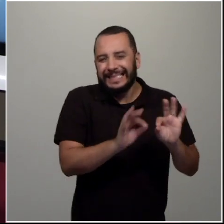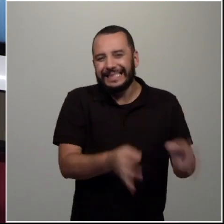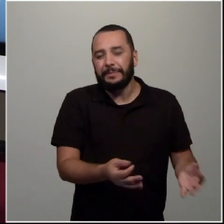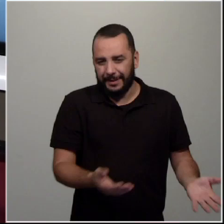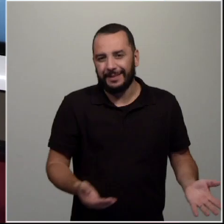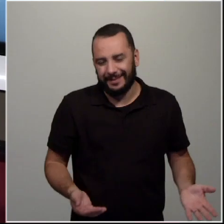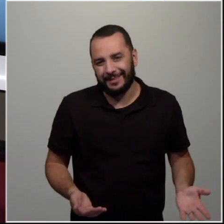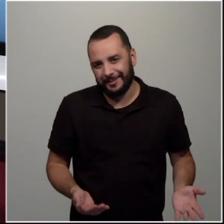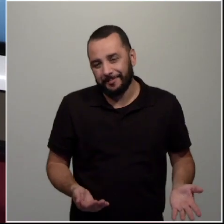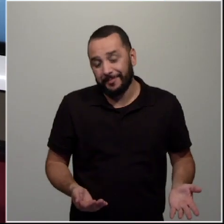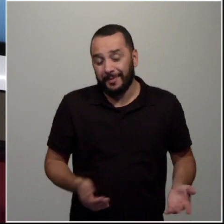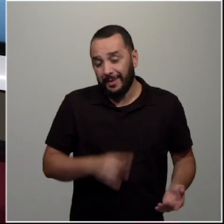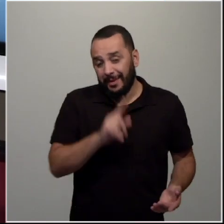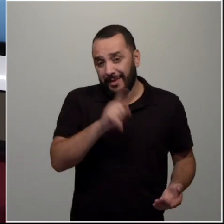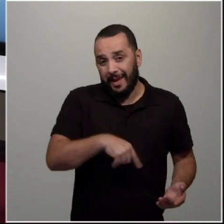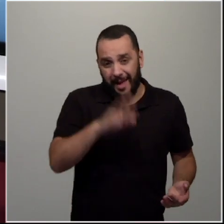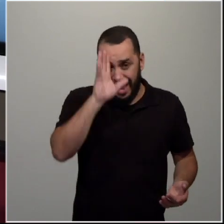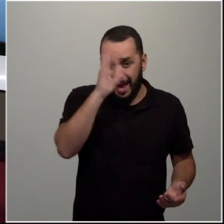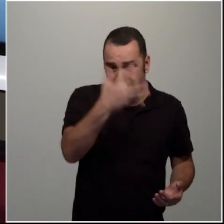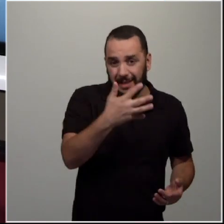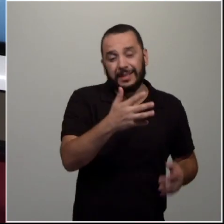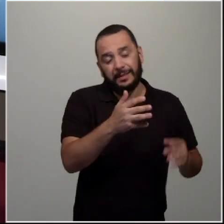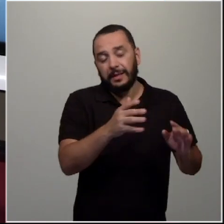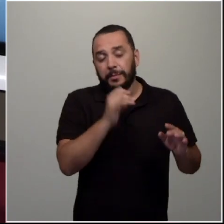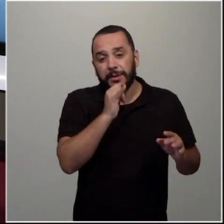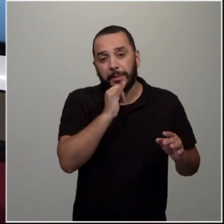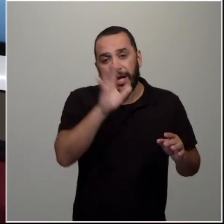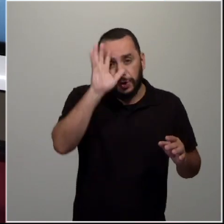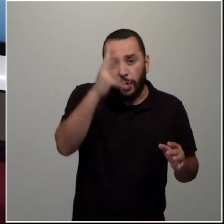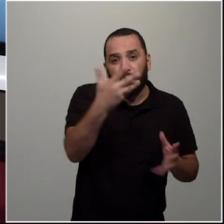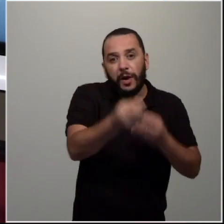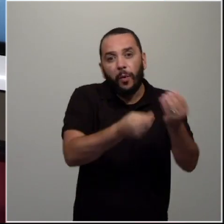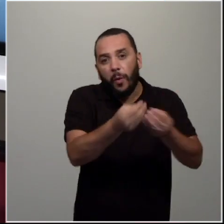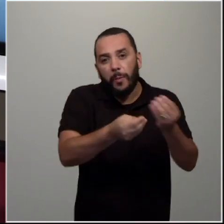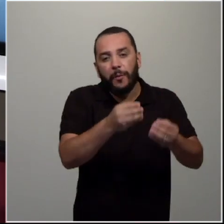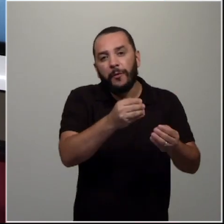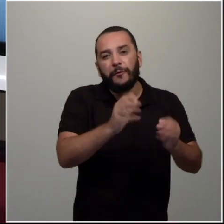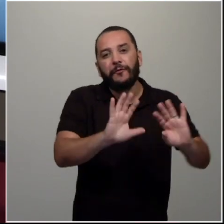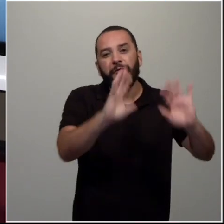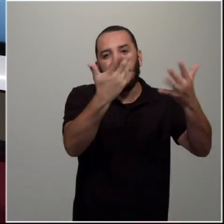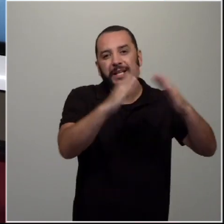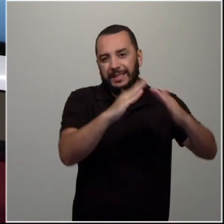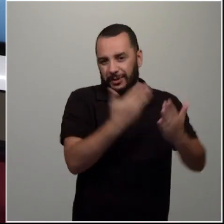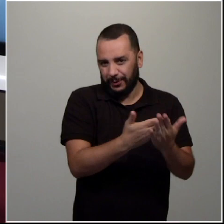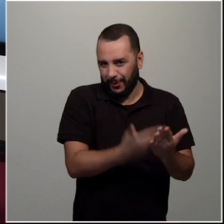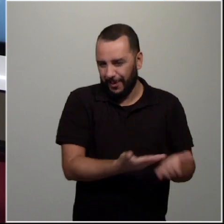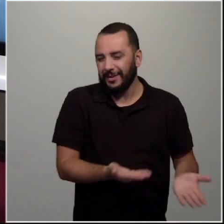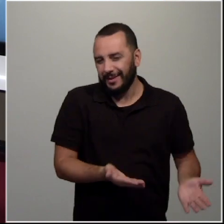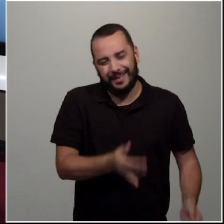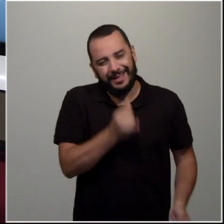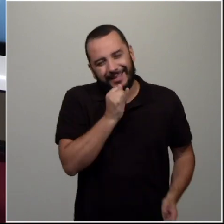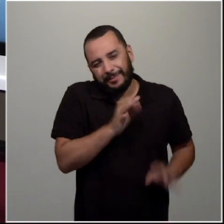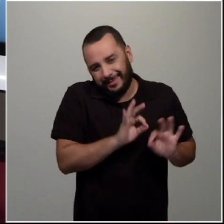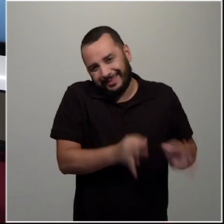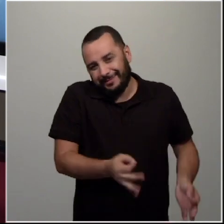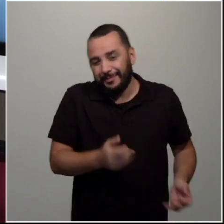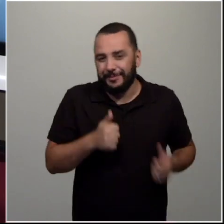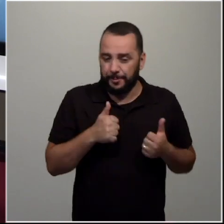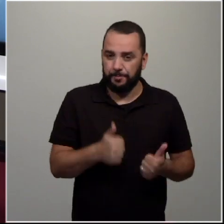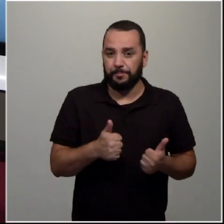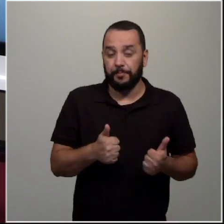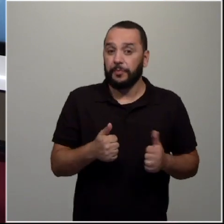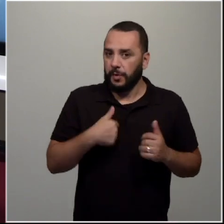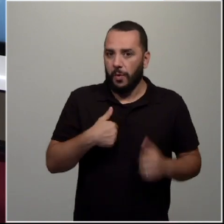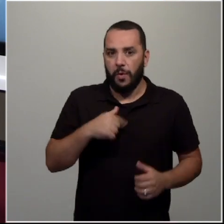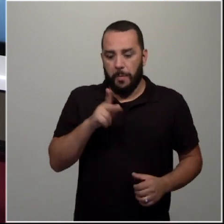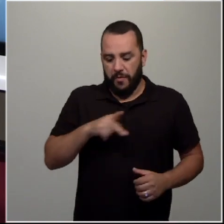uma questão simples que é a realização de uma festa ali na escola estou colocando essa é esse exemplo mas aí vai o